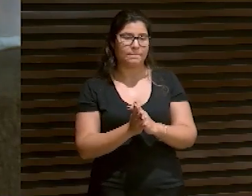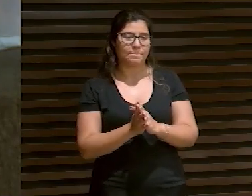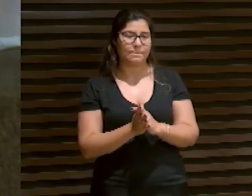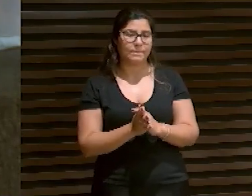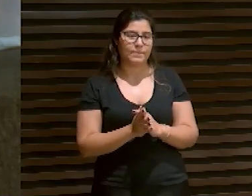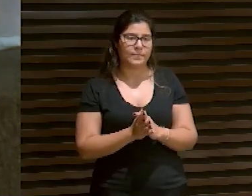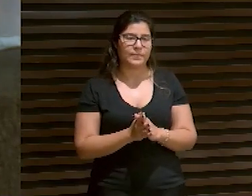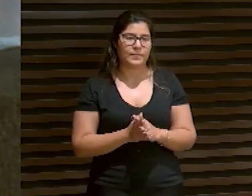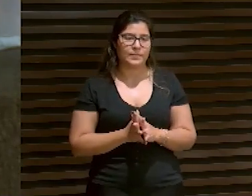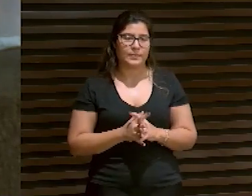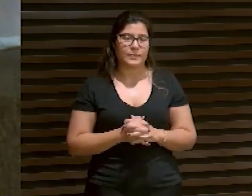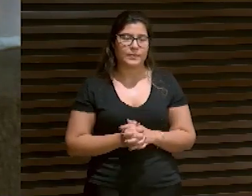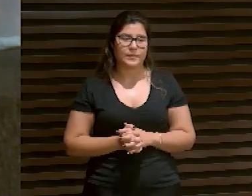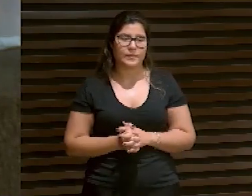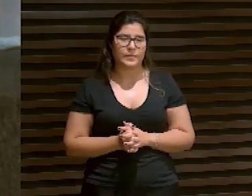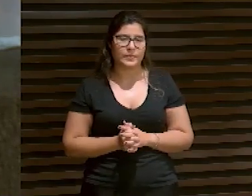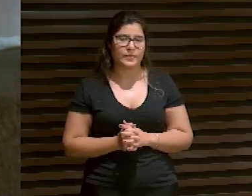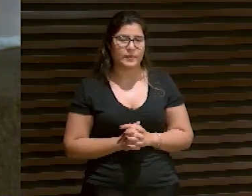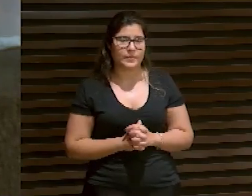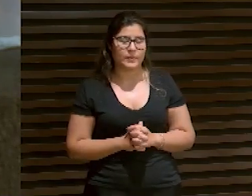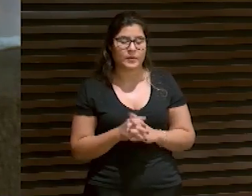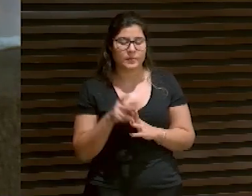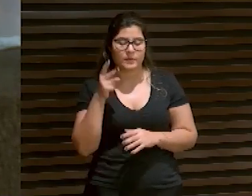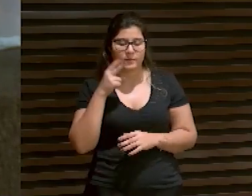quando vemos aqui,